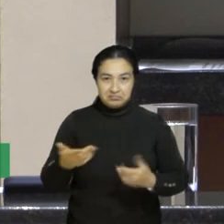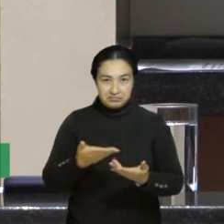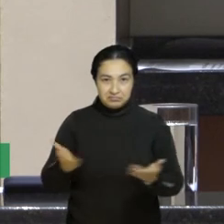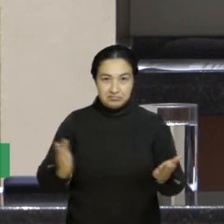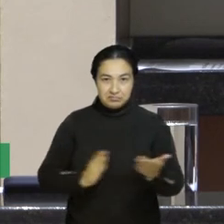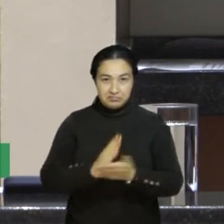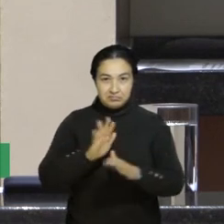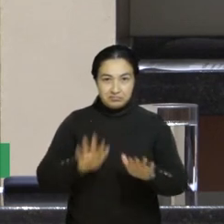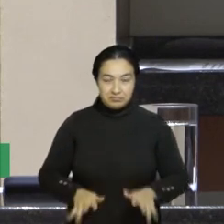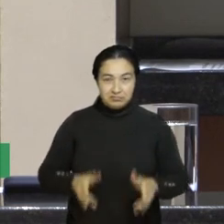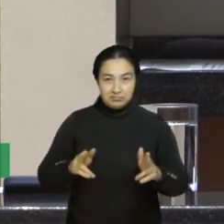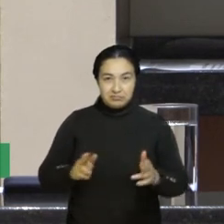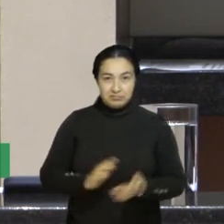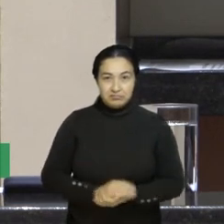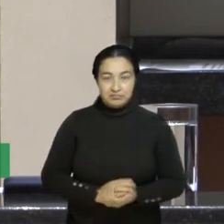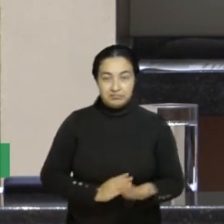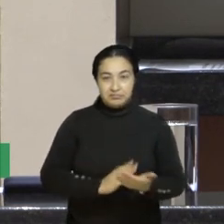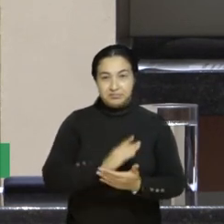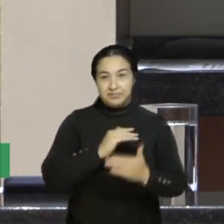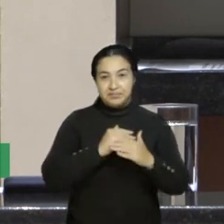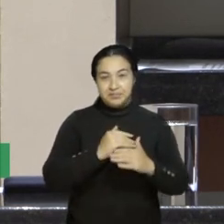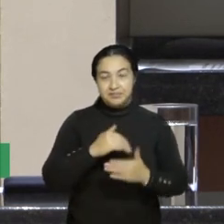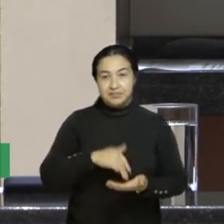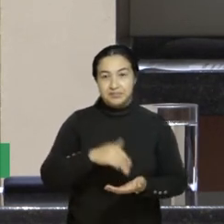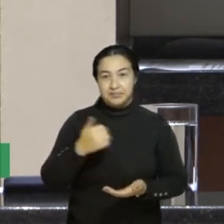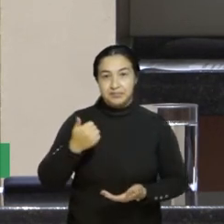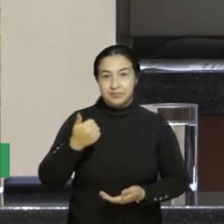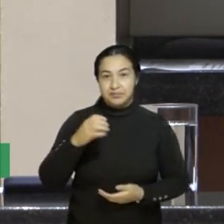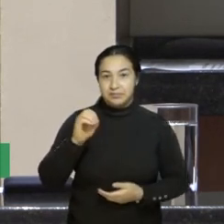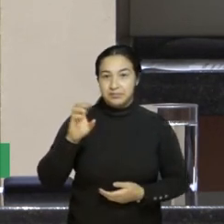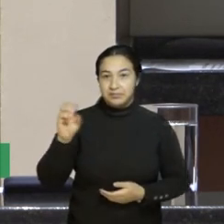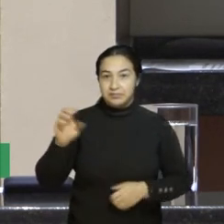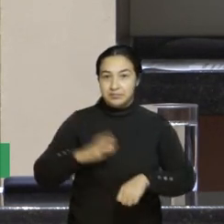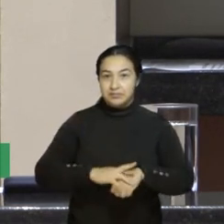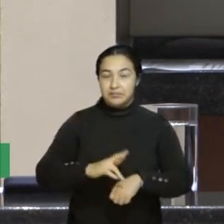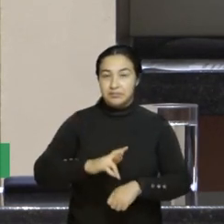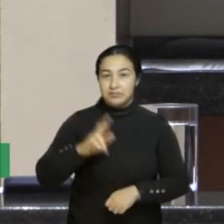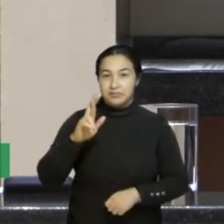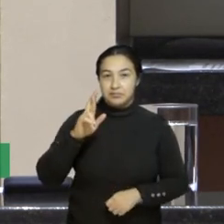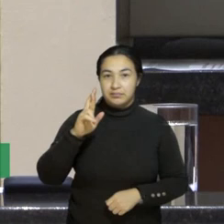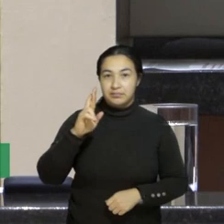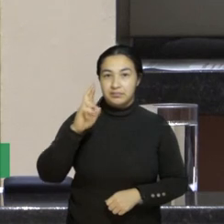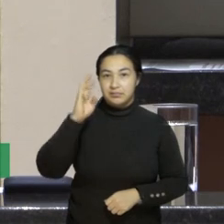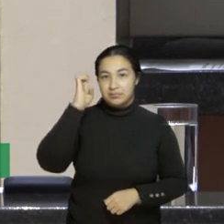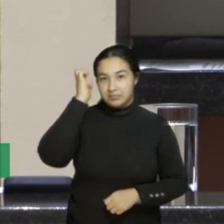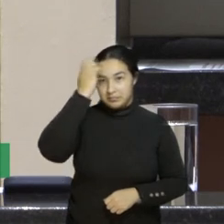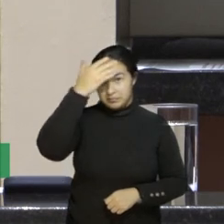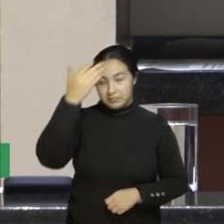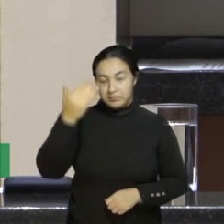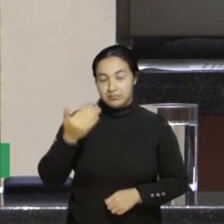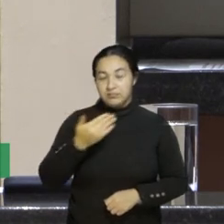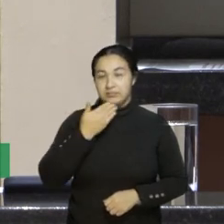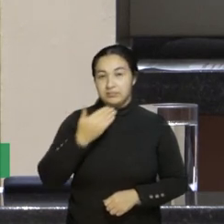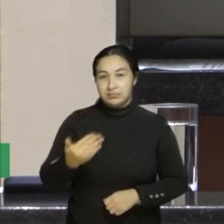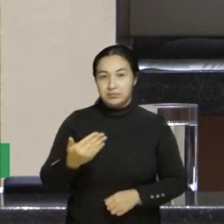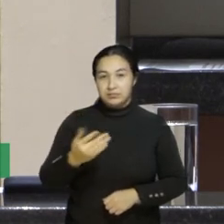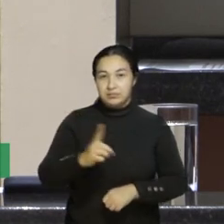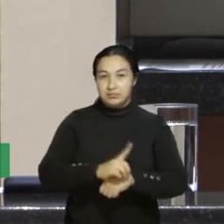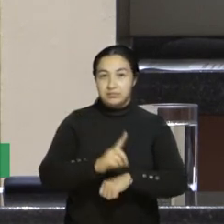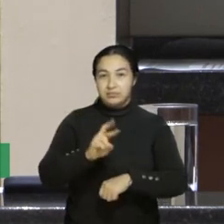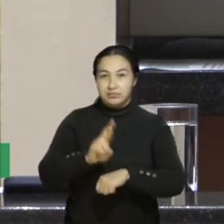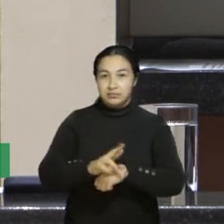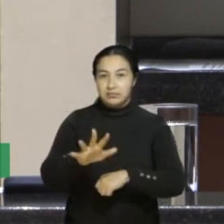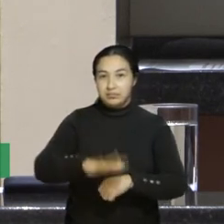encontra. Aprovado por unanimidade, moção 100, autoria, deputado Emerson Stein, manifestando apelo ao diretor-geral da Agência Nacional